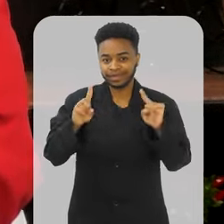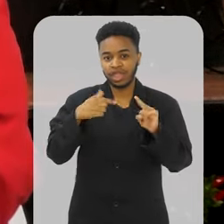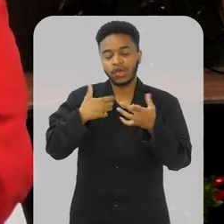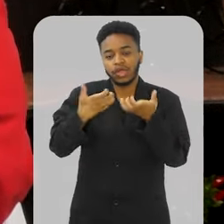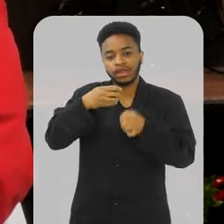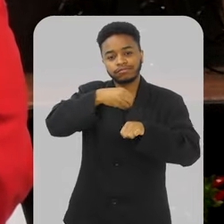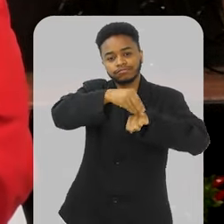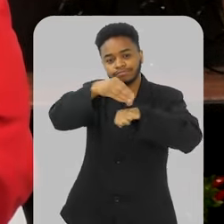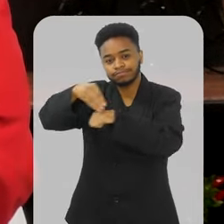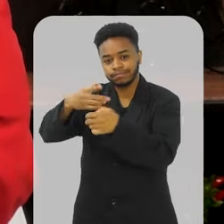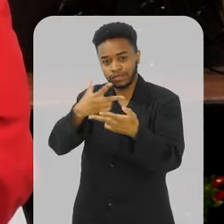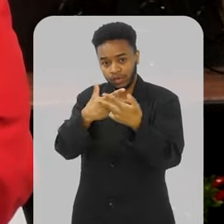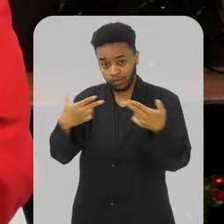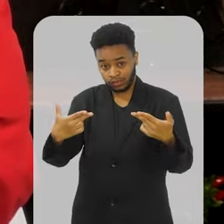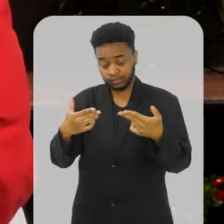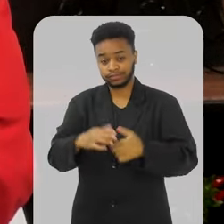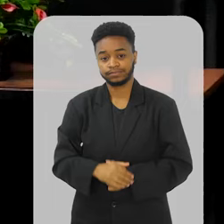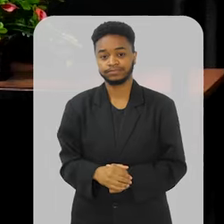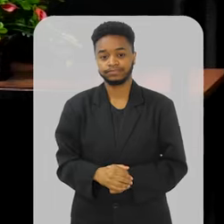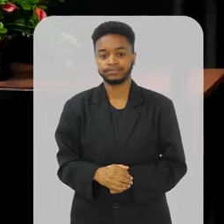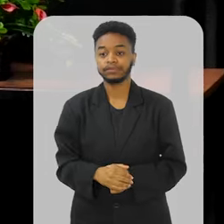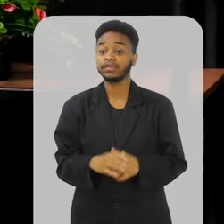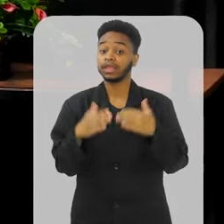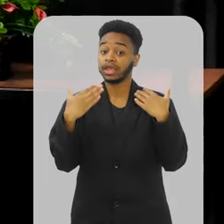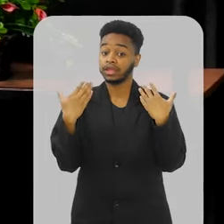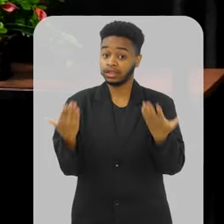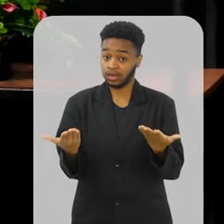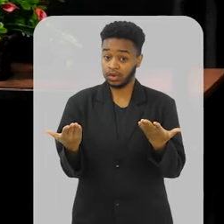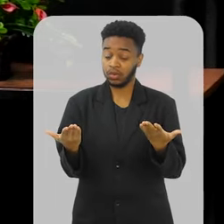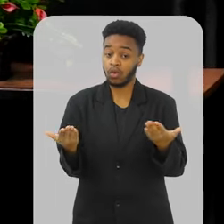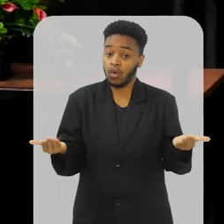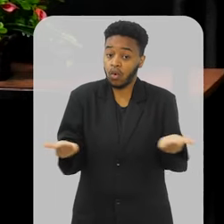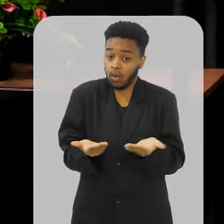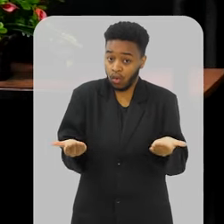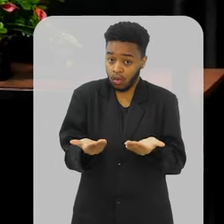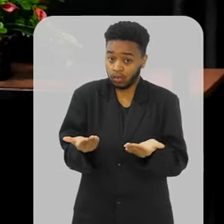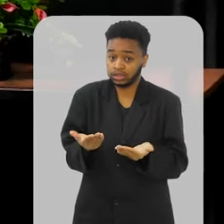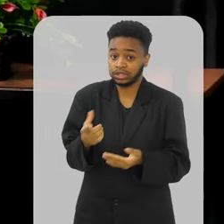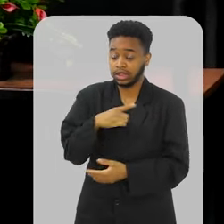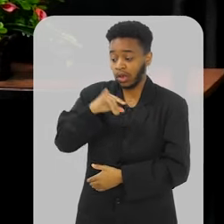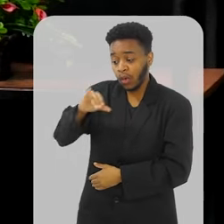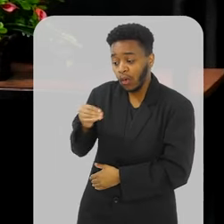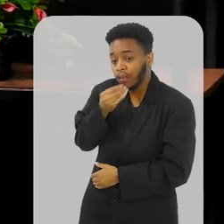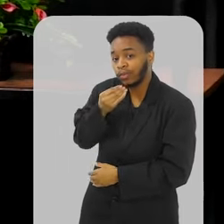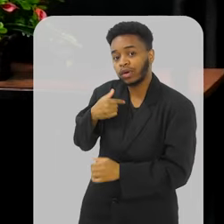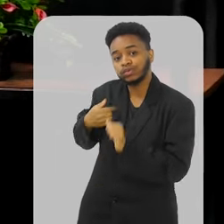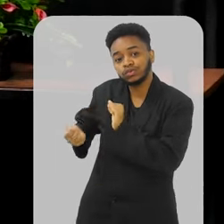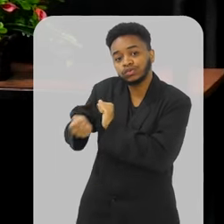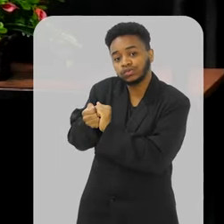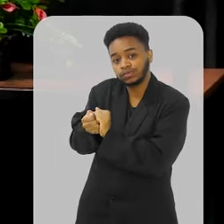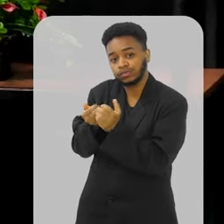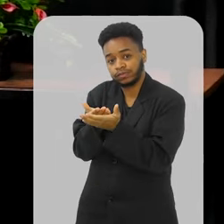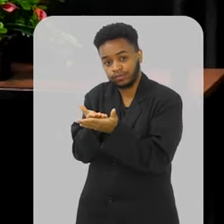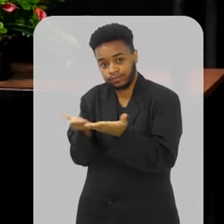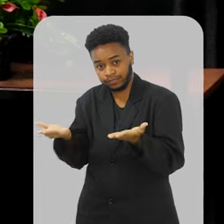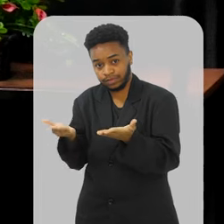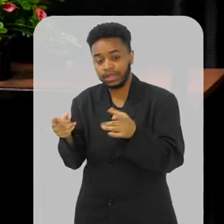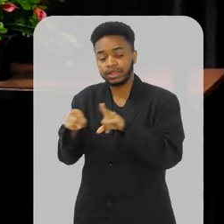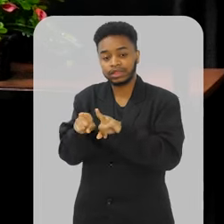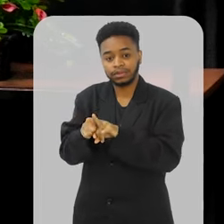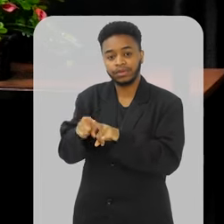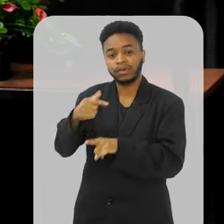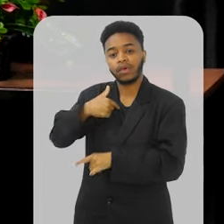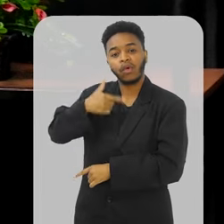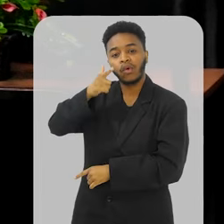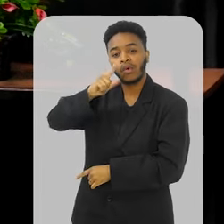que Senor deixasse uma mensagem bom Luzia hoje nessa oportunidade de estar aqui contigo de